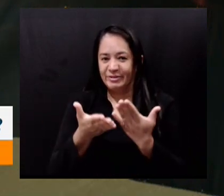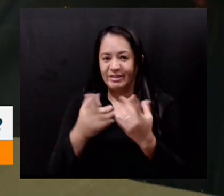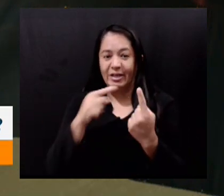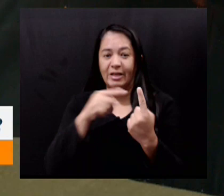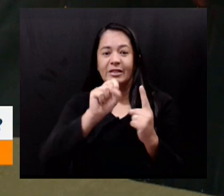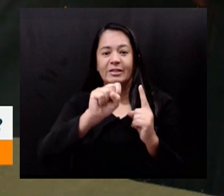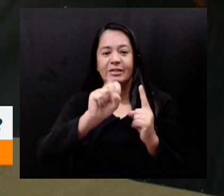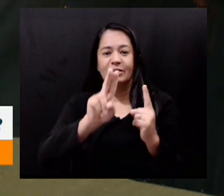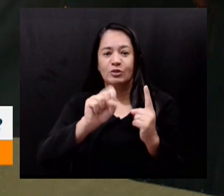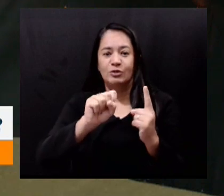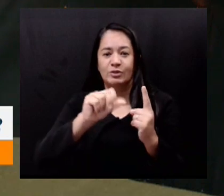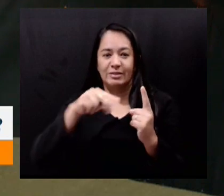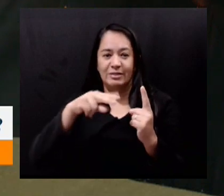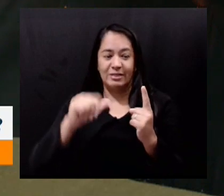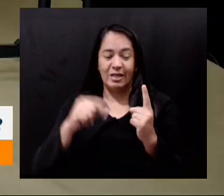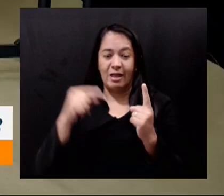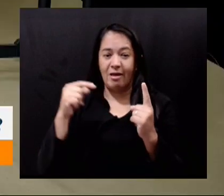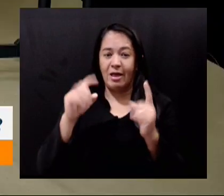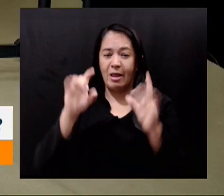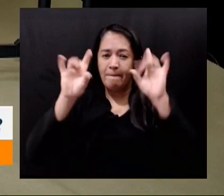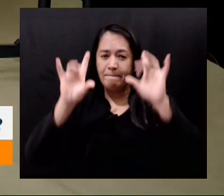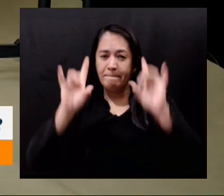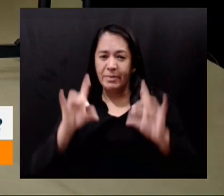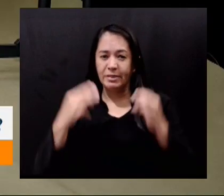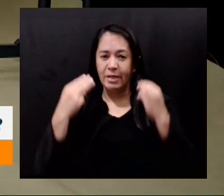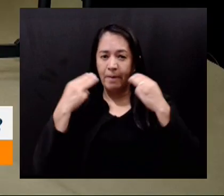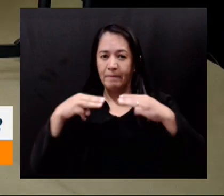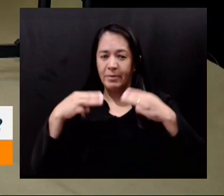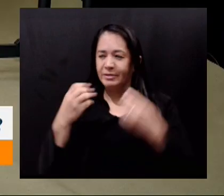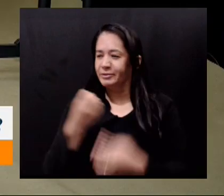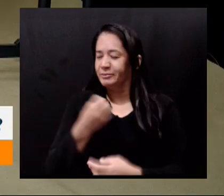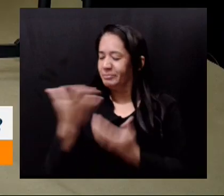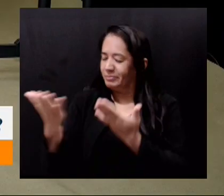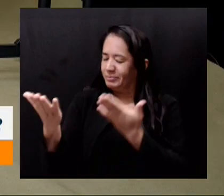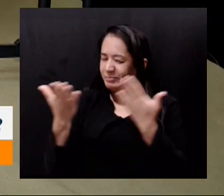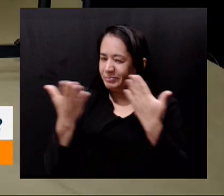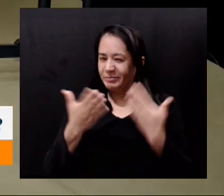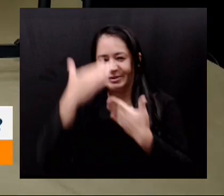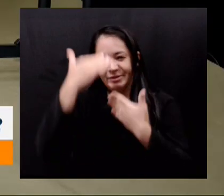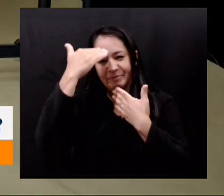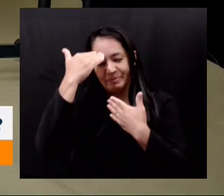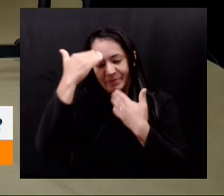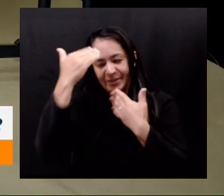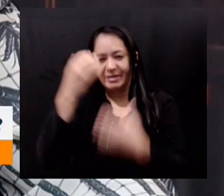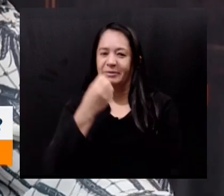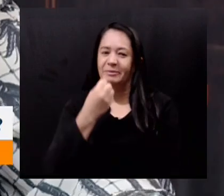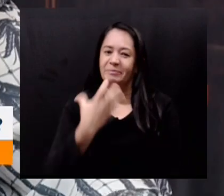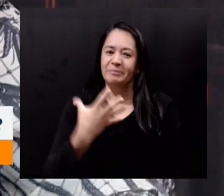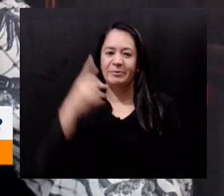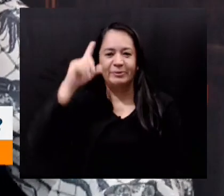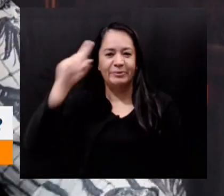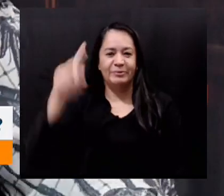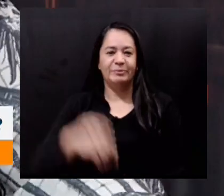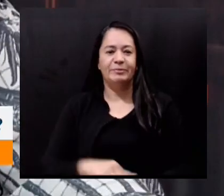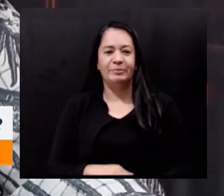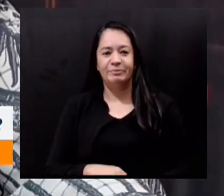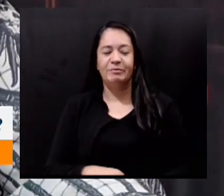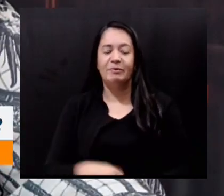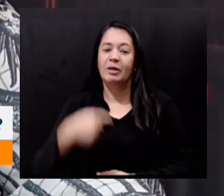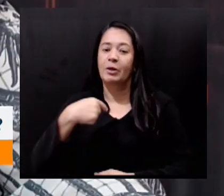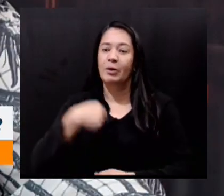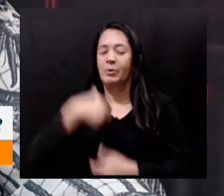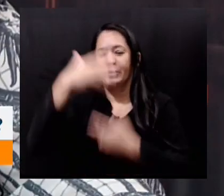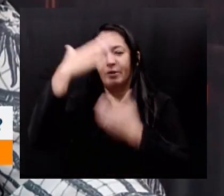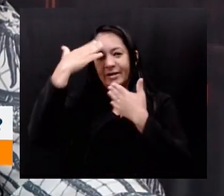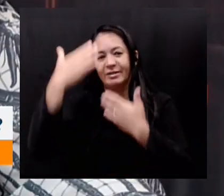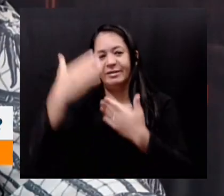em mídias e marketing. Seja bem-vinda, Suzana. Muito bom dia, obrigada pela sua participação. Bom, eu que agradeço, um bom dia a todos, né,